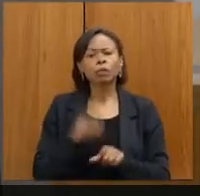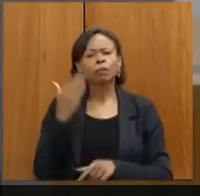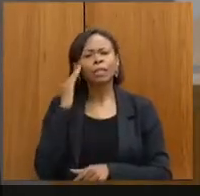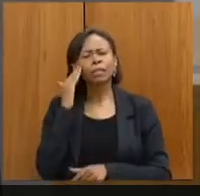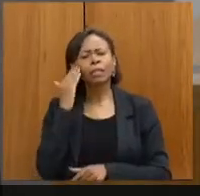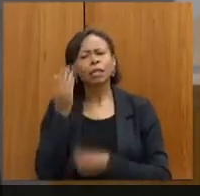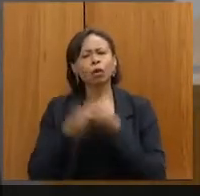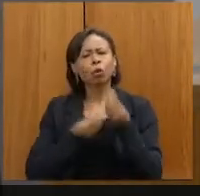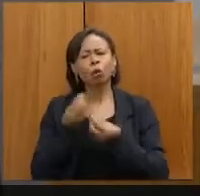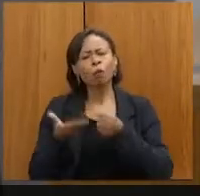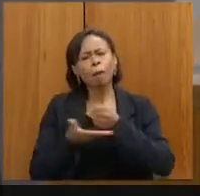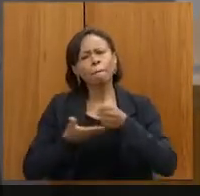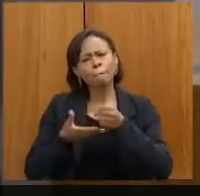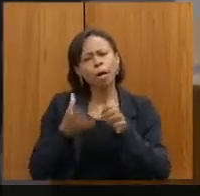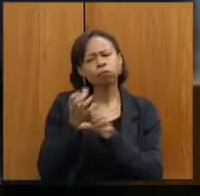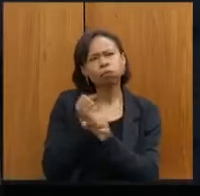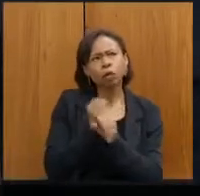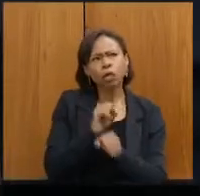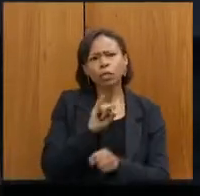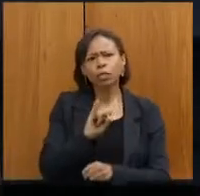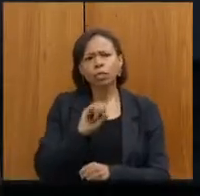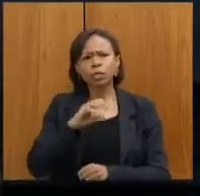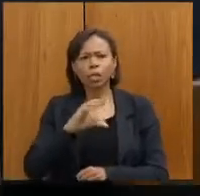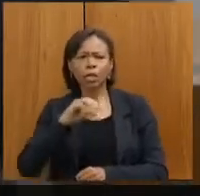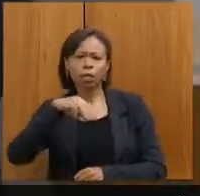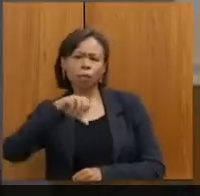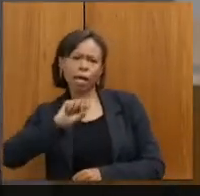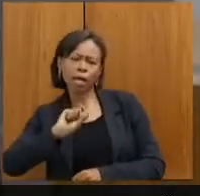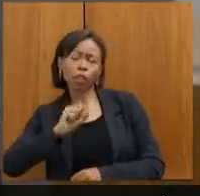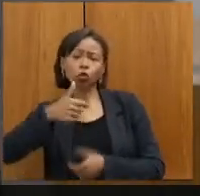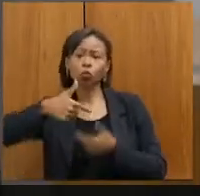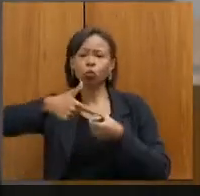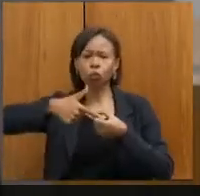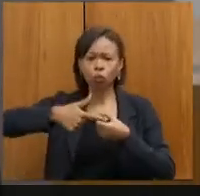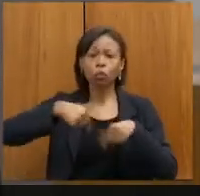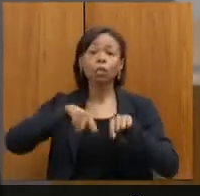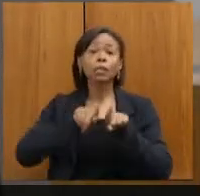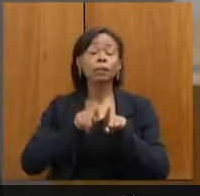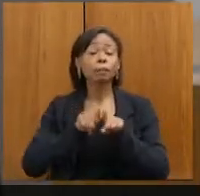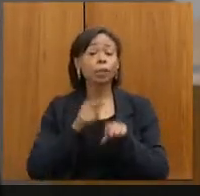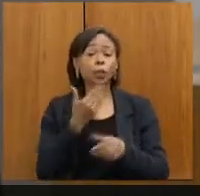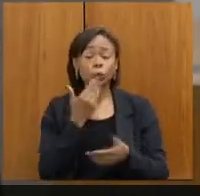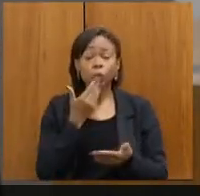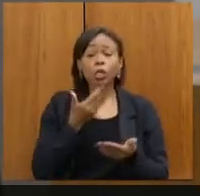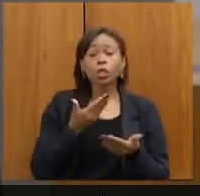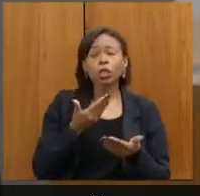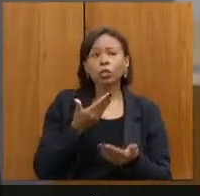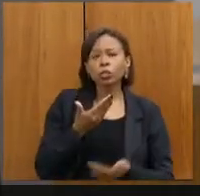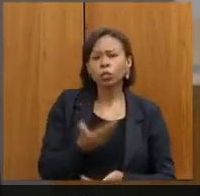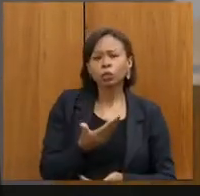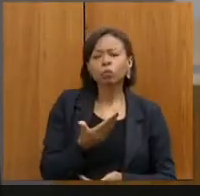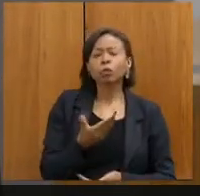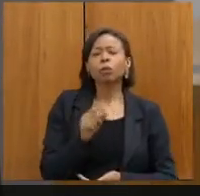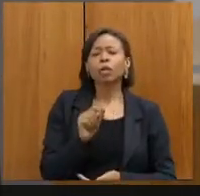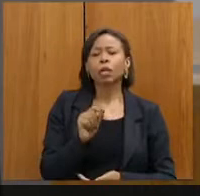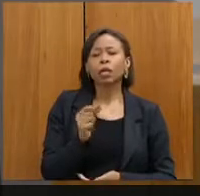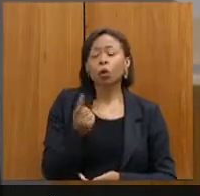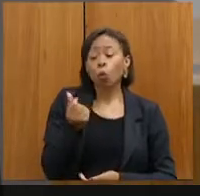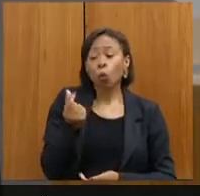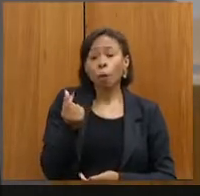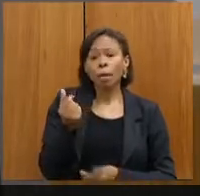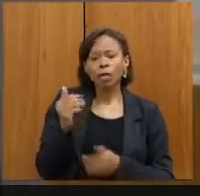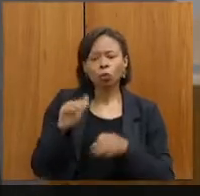mais da base de cálculo ICMS sobre combustível pedimos também para que se segurasse o preço médio